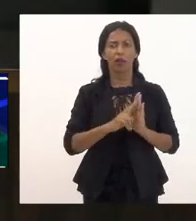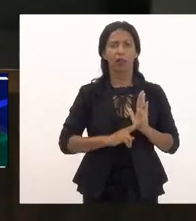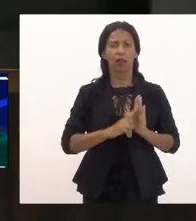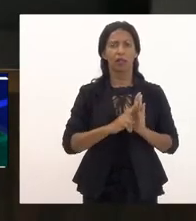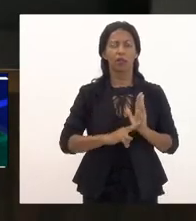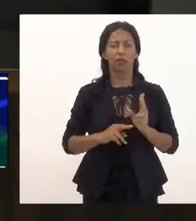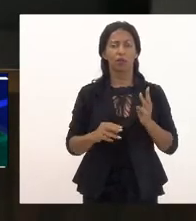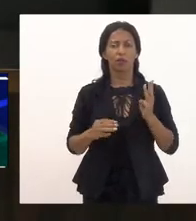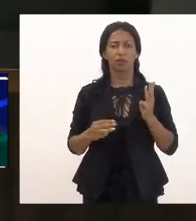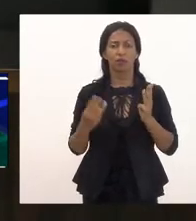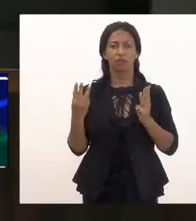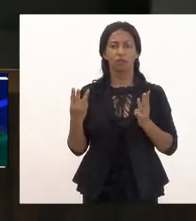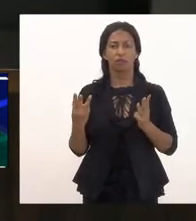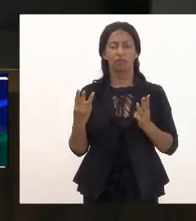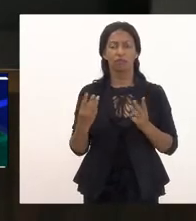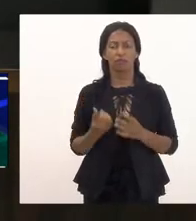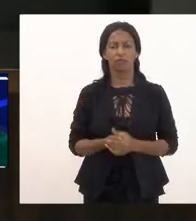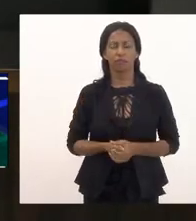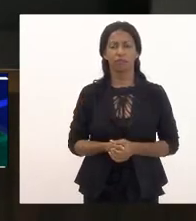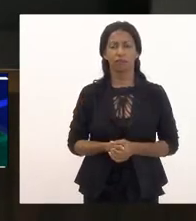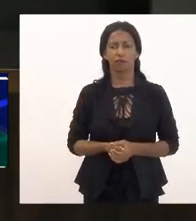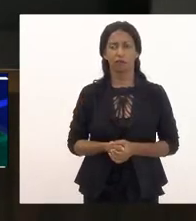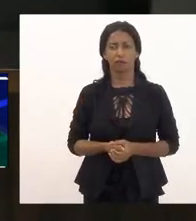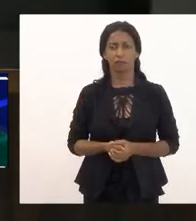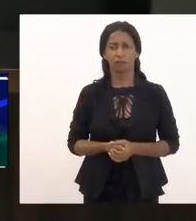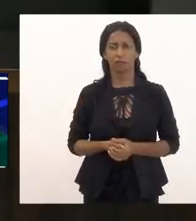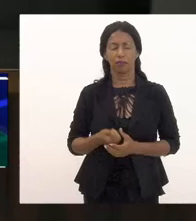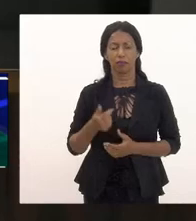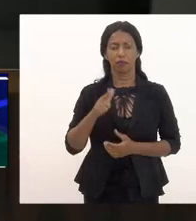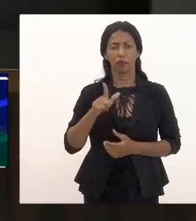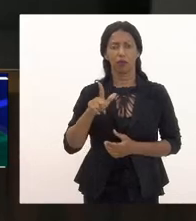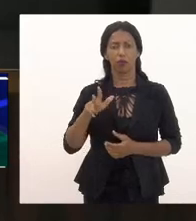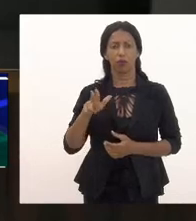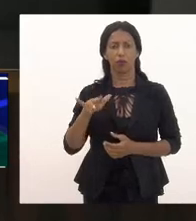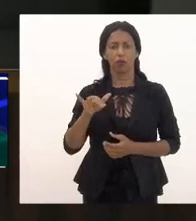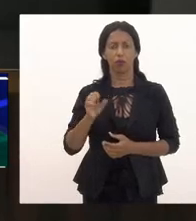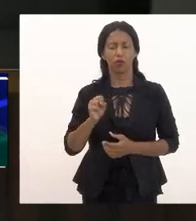presidente. 3-3. Deputado Luiz Martins.